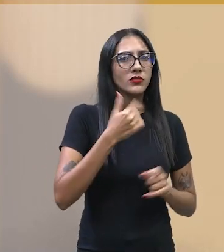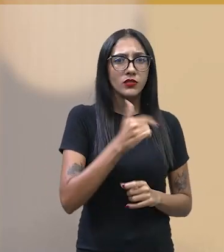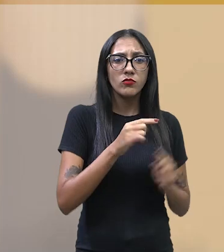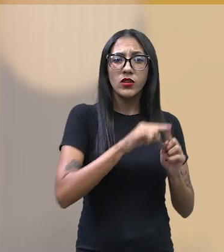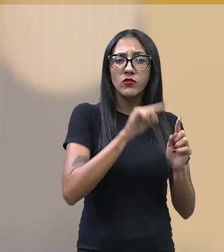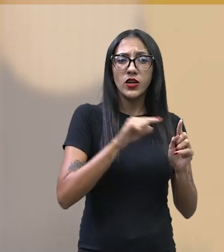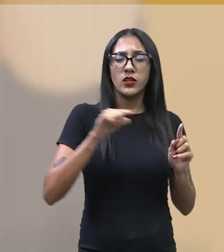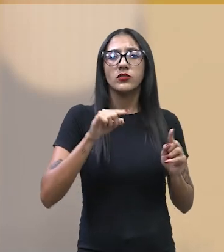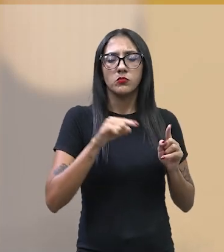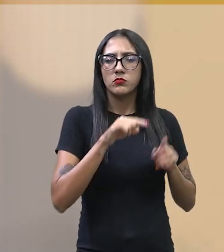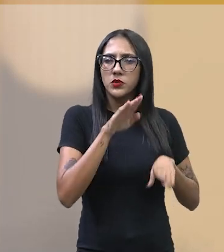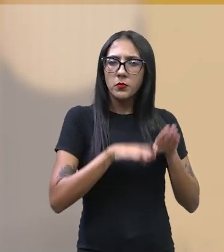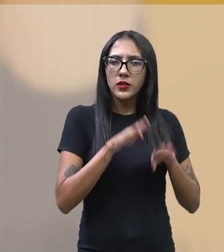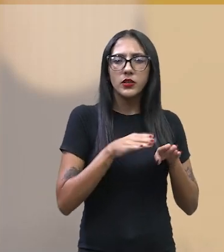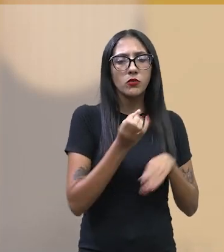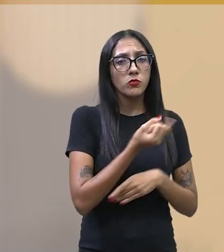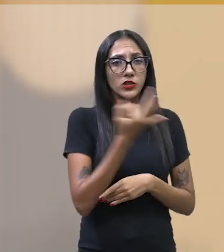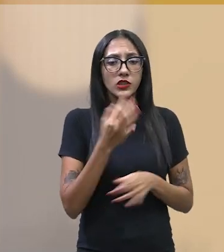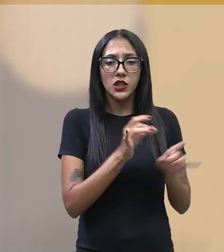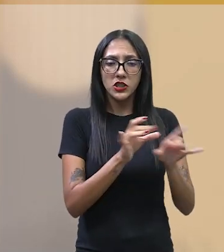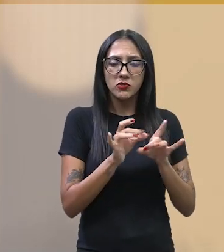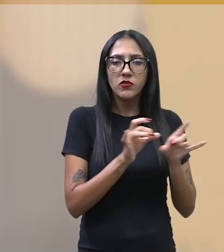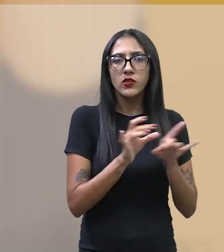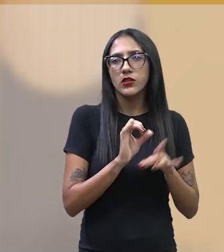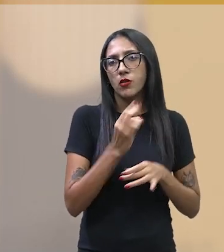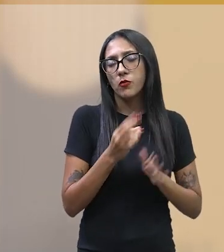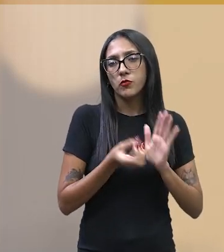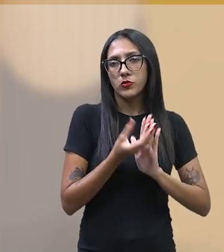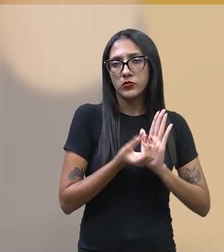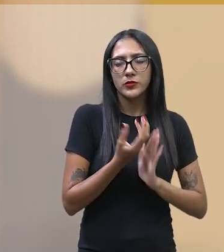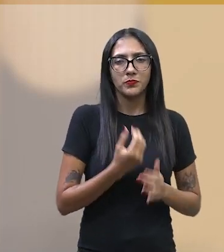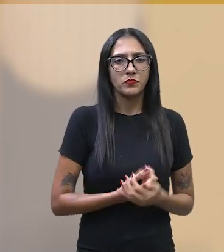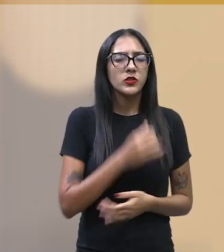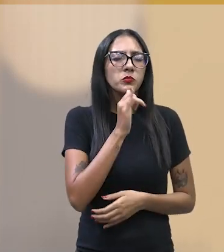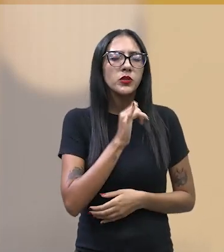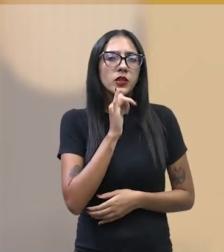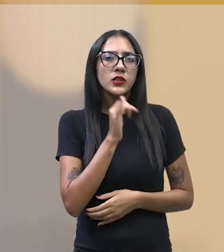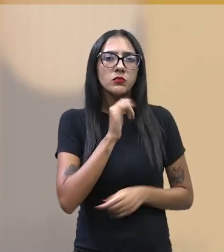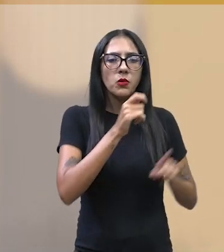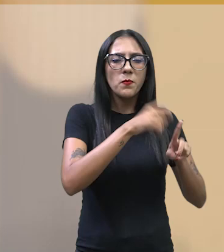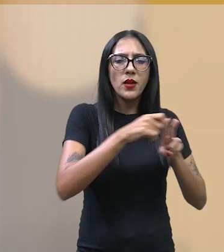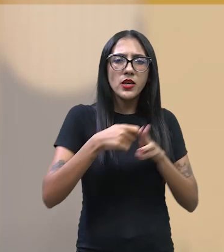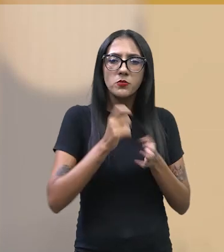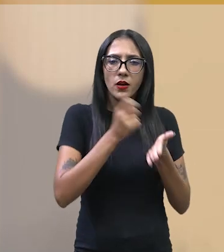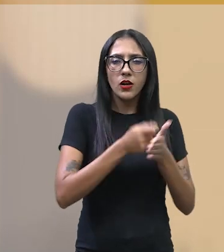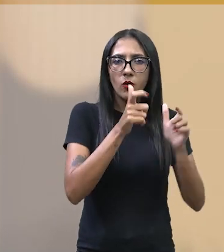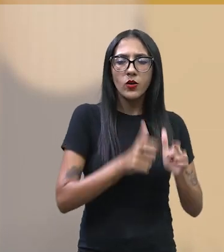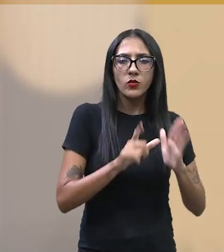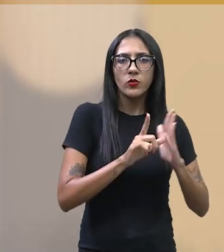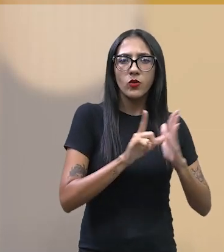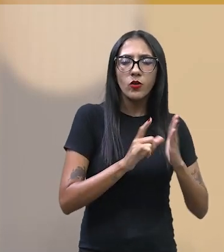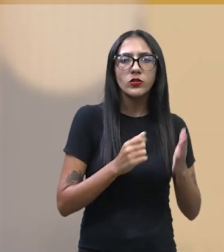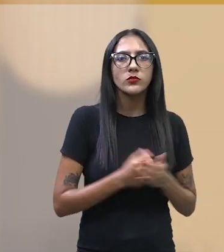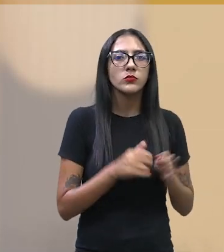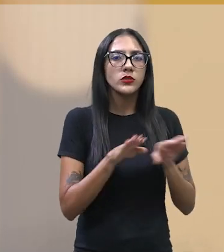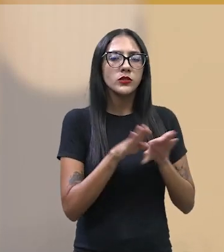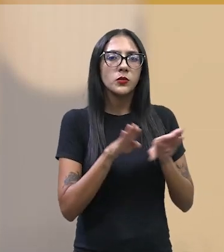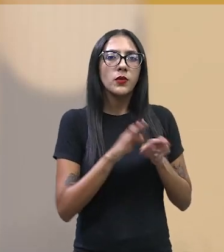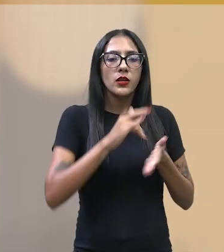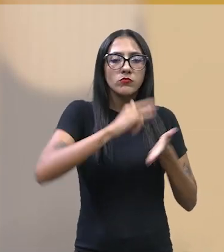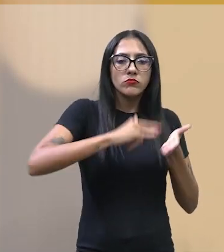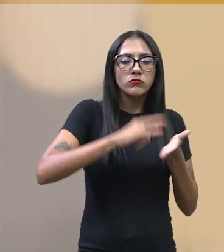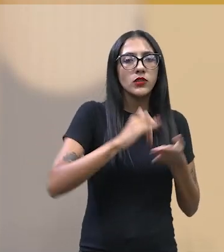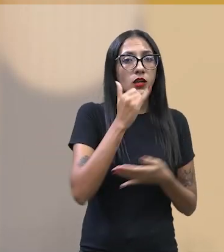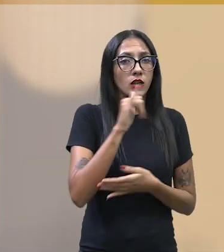com o volume de produção ou de vendas, que são aqueles valores como aluguel, salários, seguros, conta de